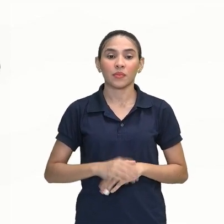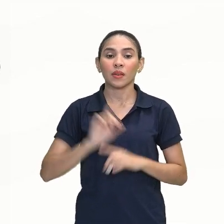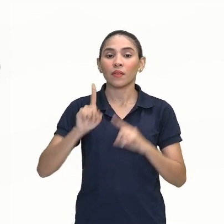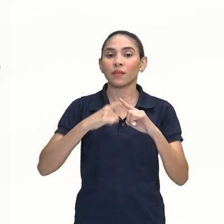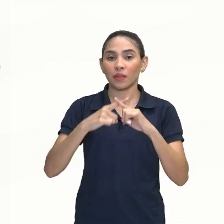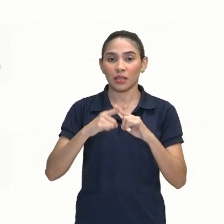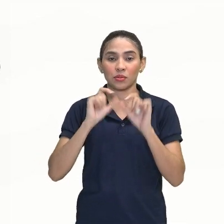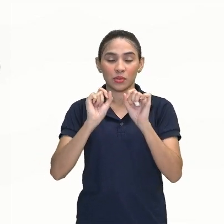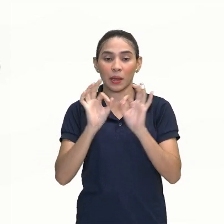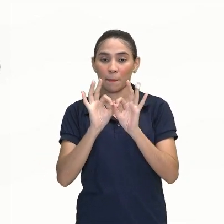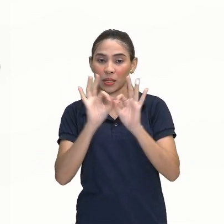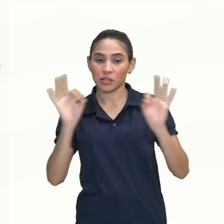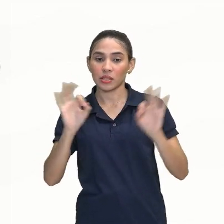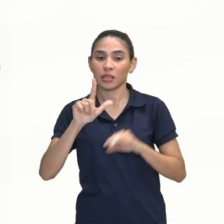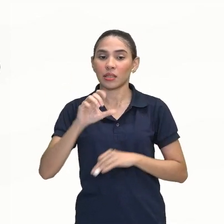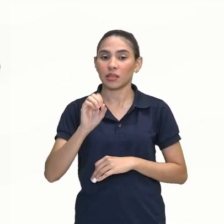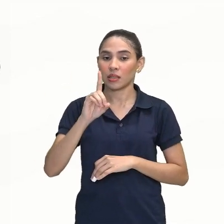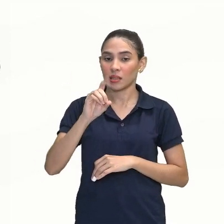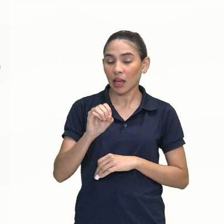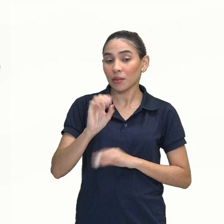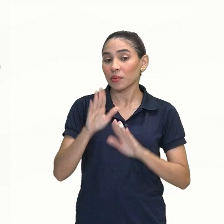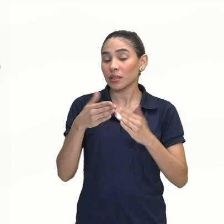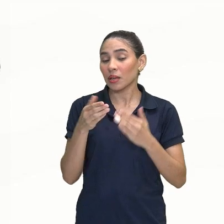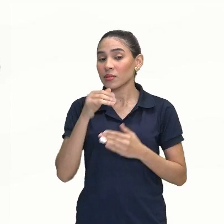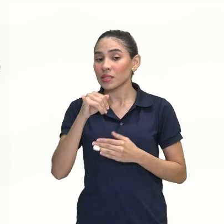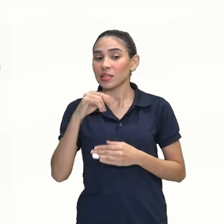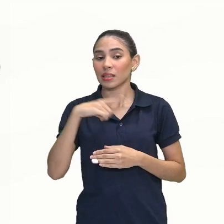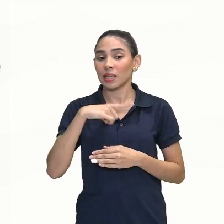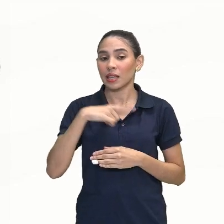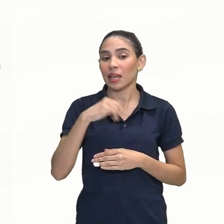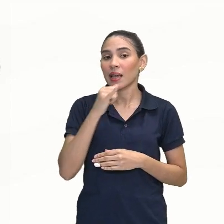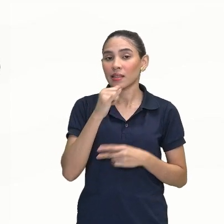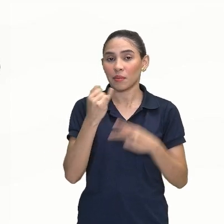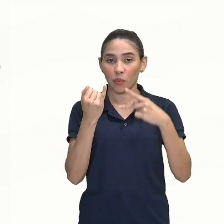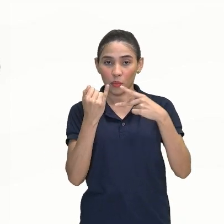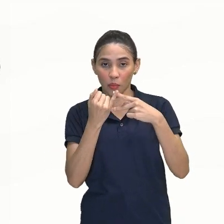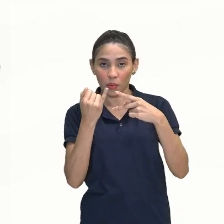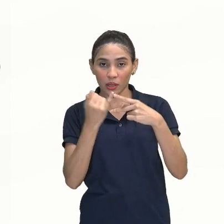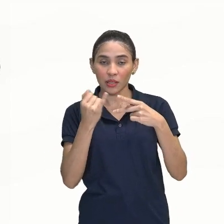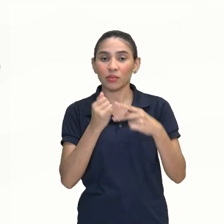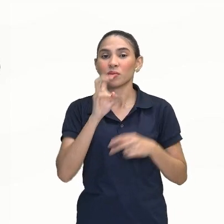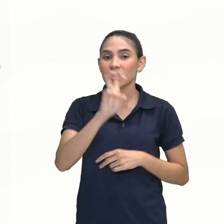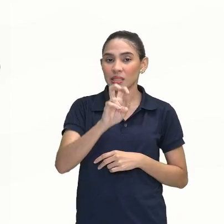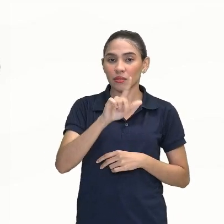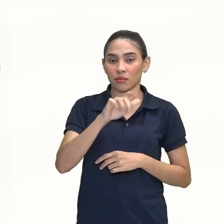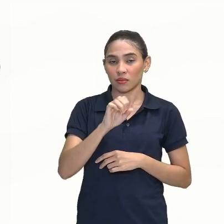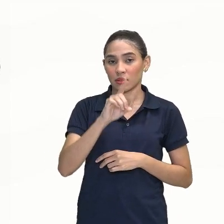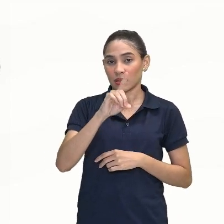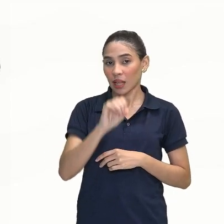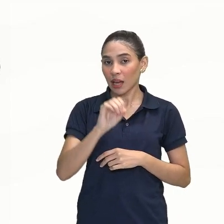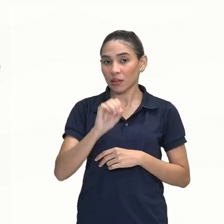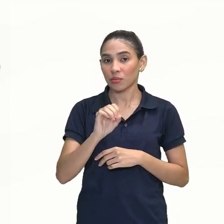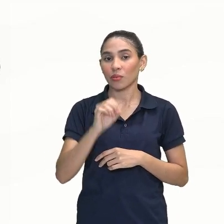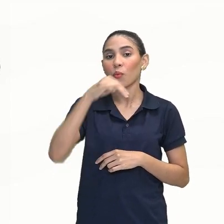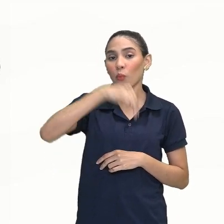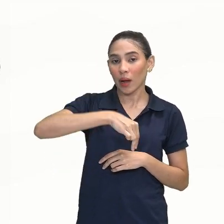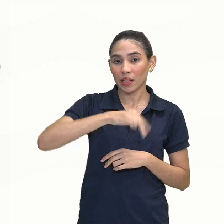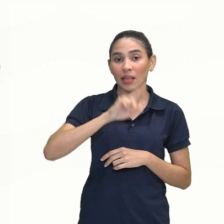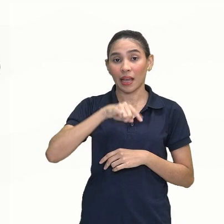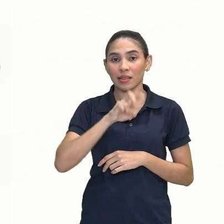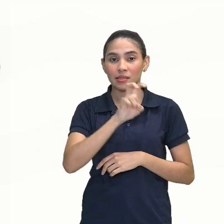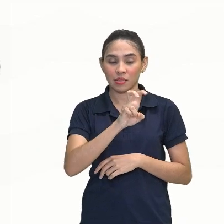vezes a medida do lado. Então, se eu tenho um polígono de 5 lados, tá? Meu N vai ser